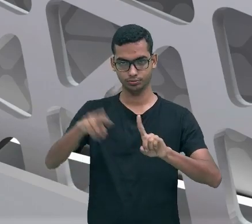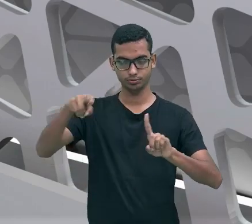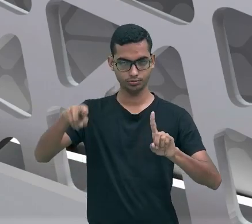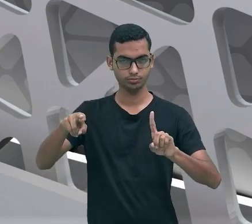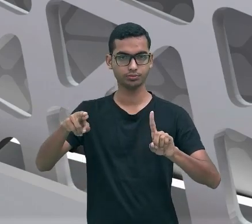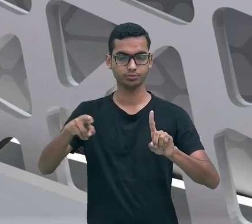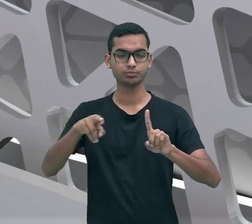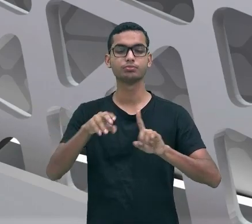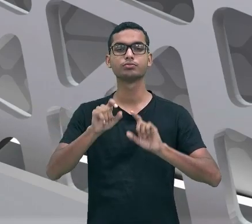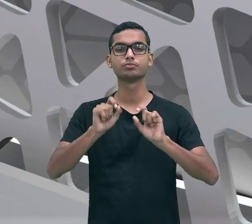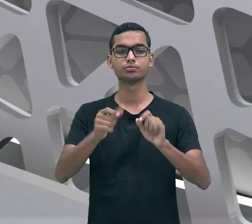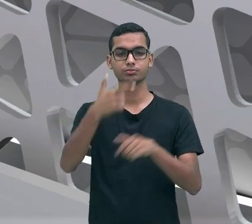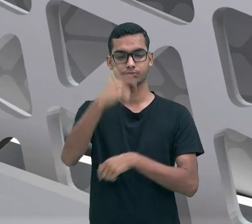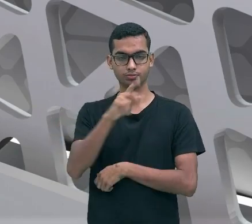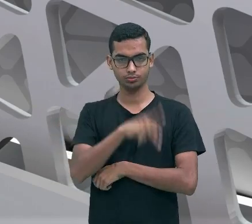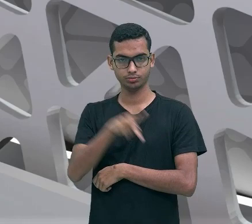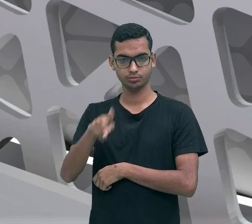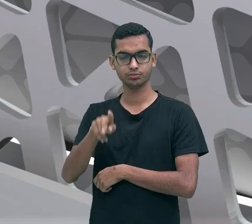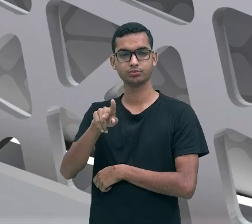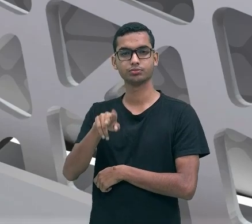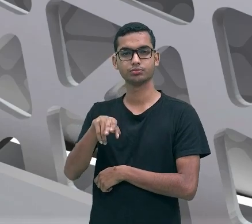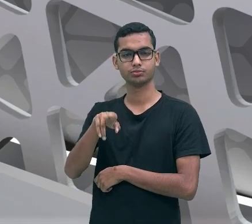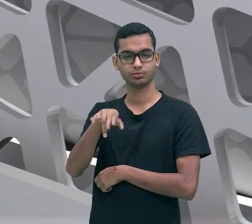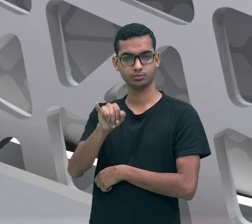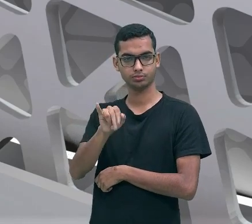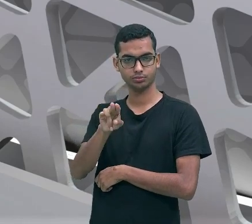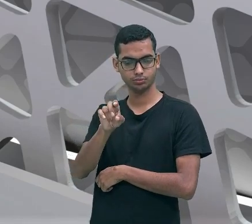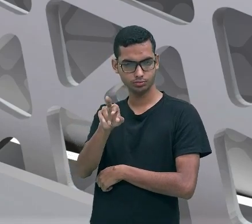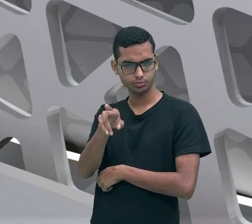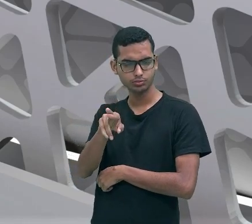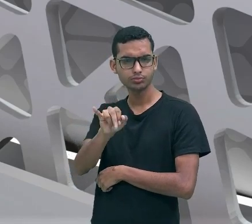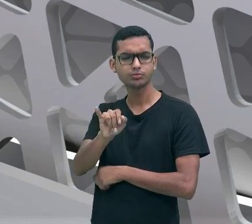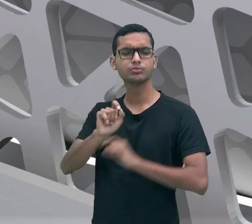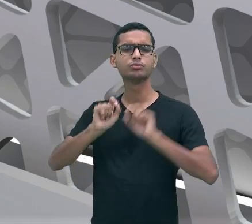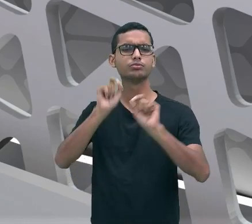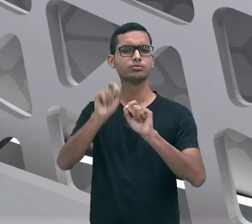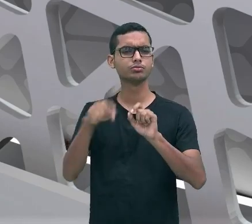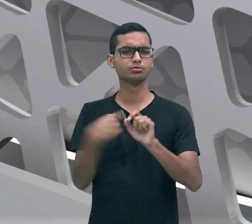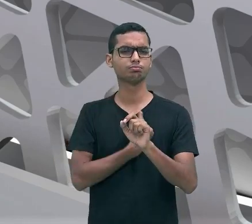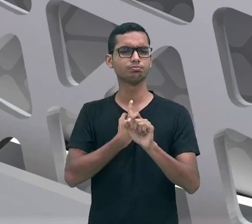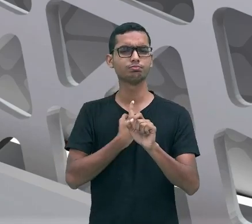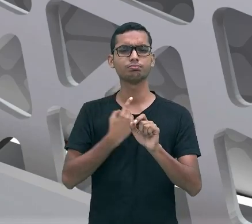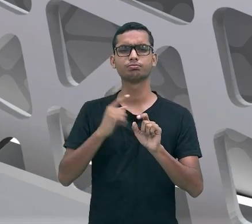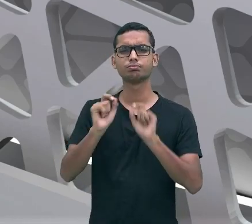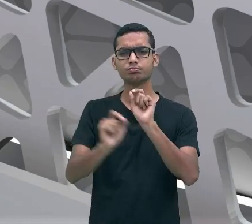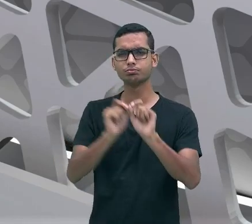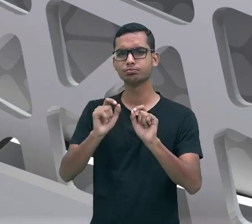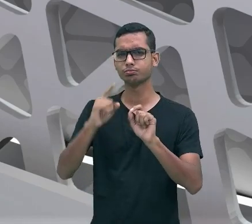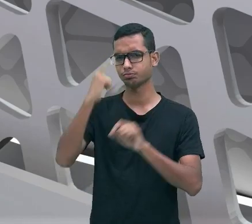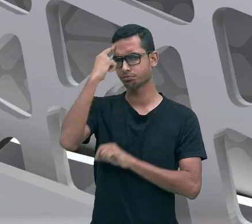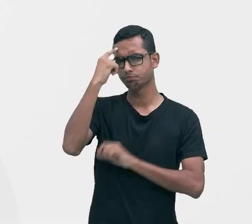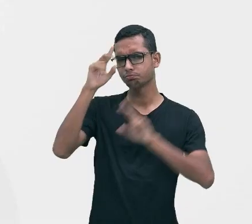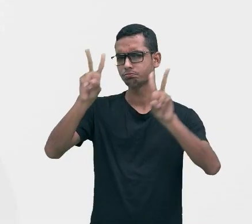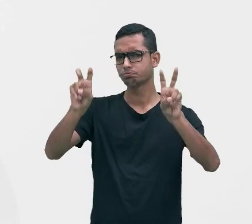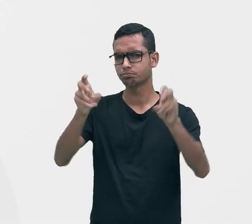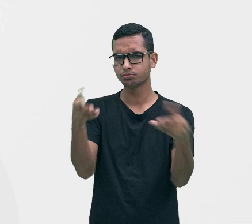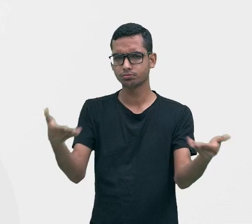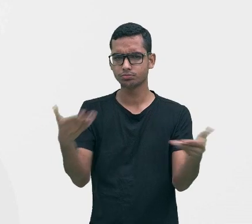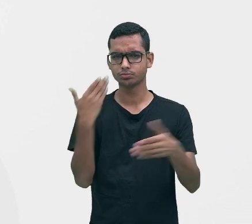Yuri Lima e vou te acompanhar ao longo desta aula para refletirmos juntas e juntos o seguinte objeto de